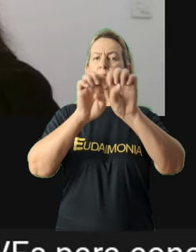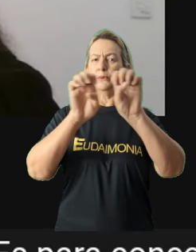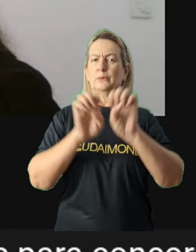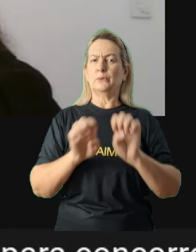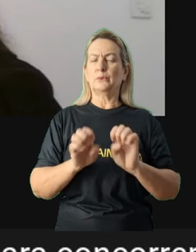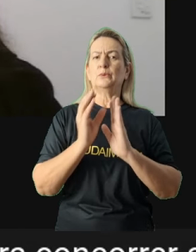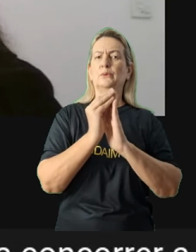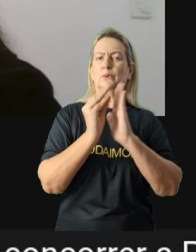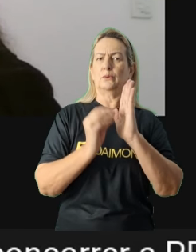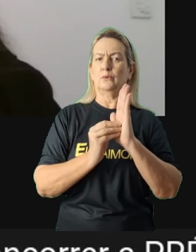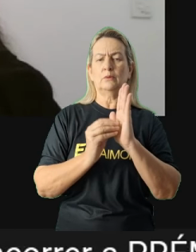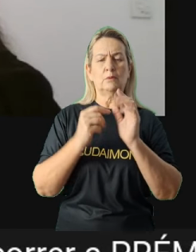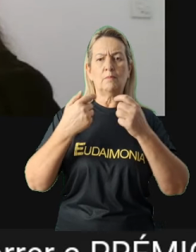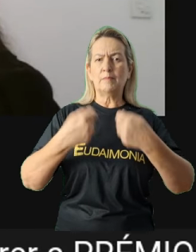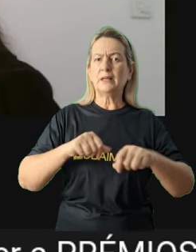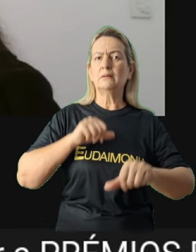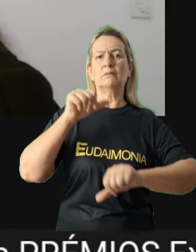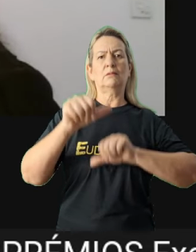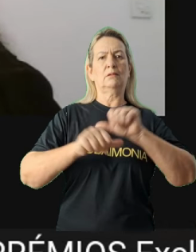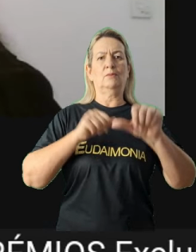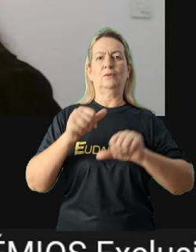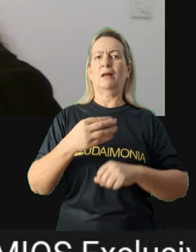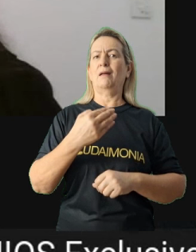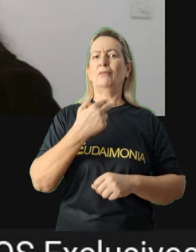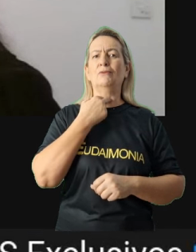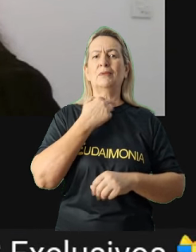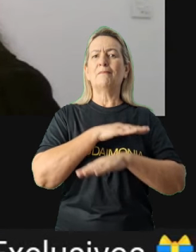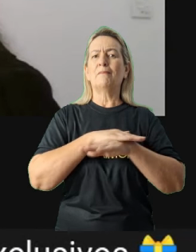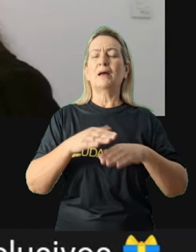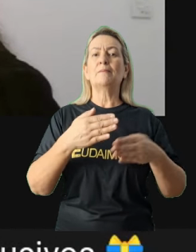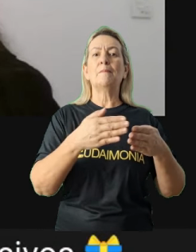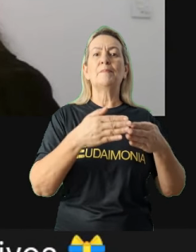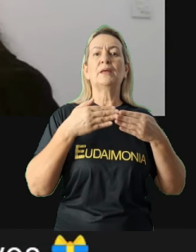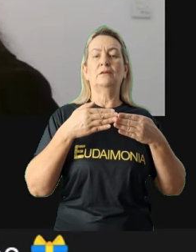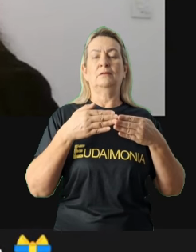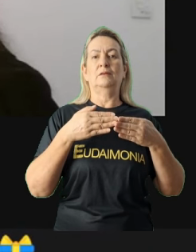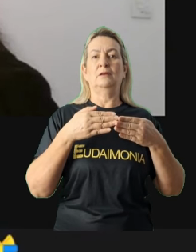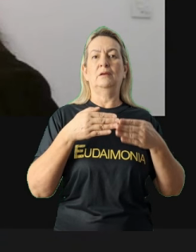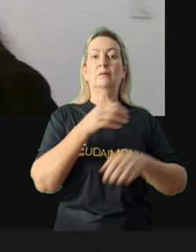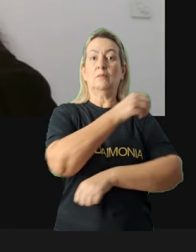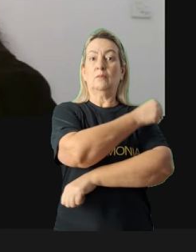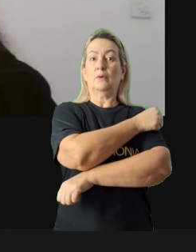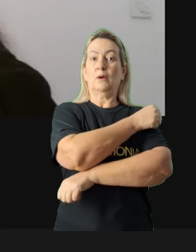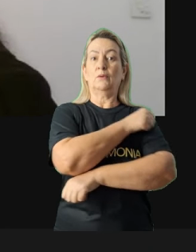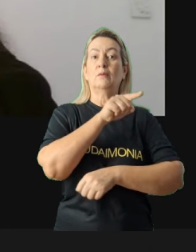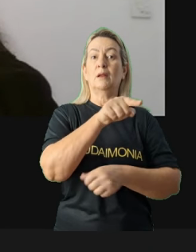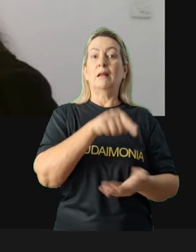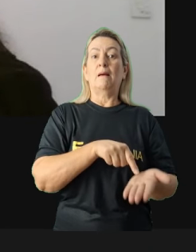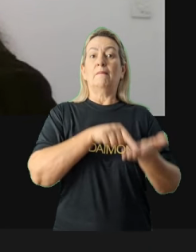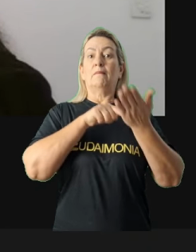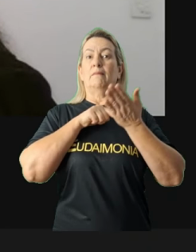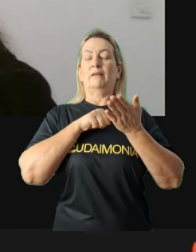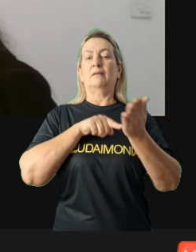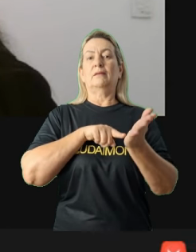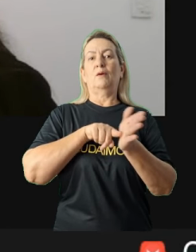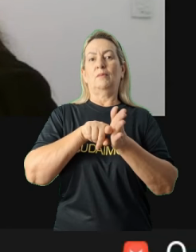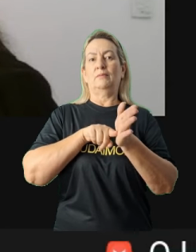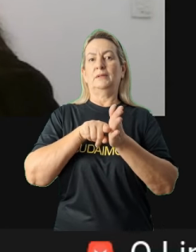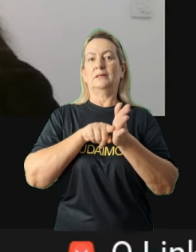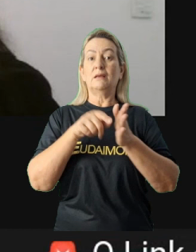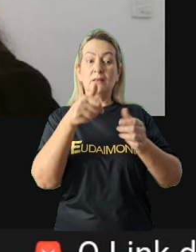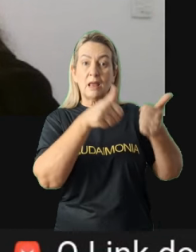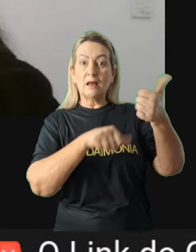estrutura conteudista que a gente precisa quebrar. Não cabe mais pedir para o aluno para ele apresentar uma pesquisa e avaliar